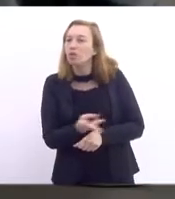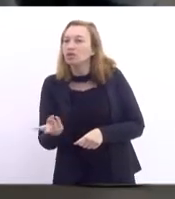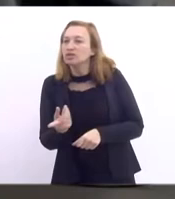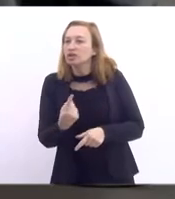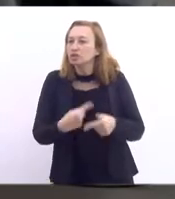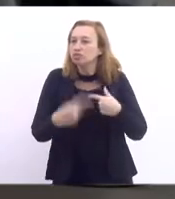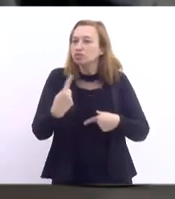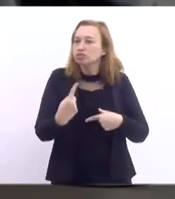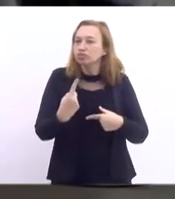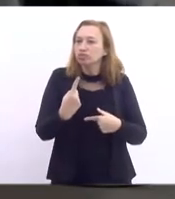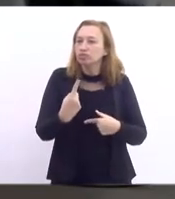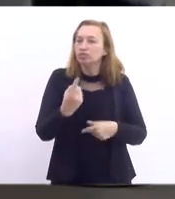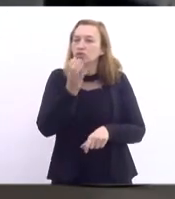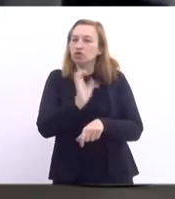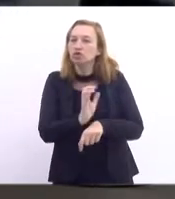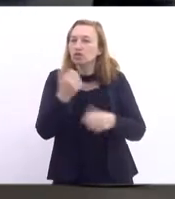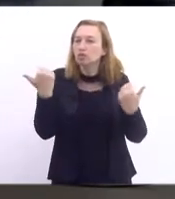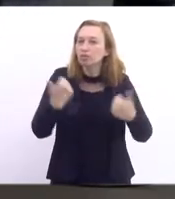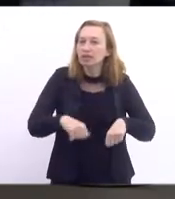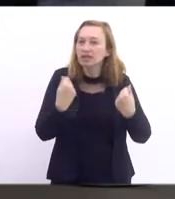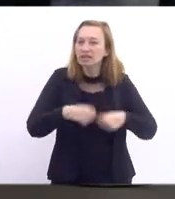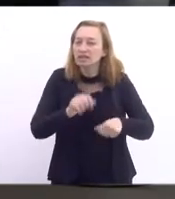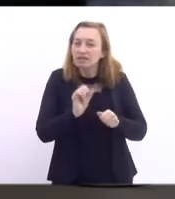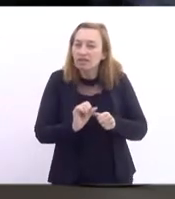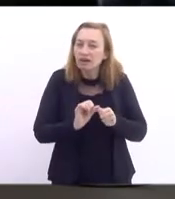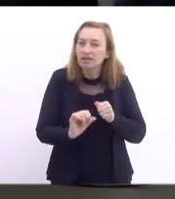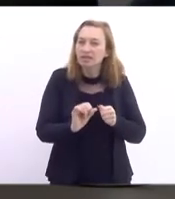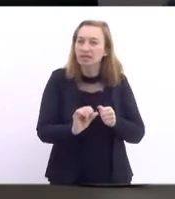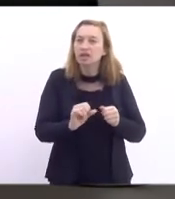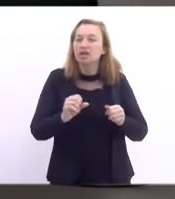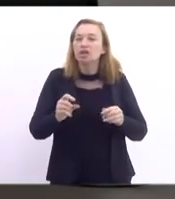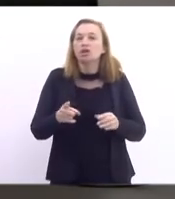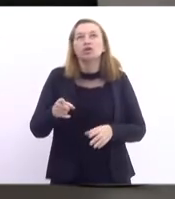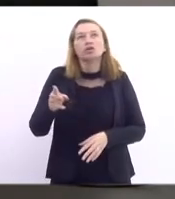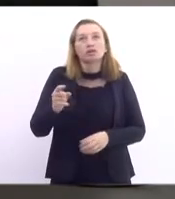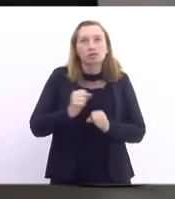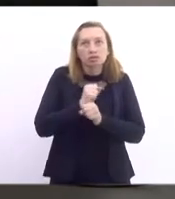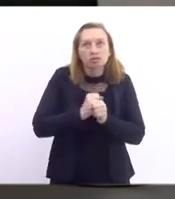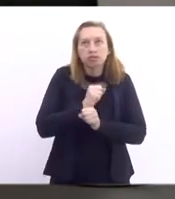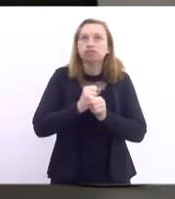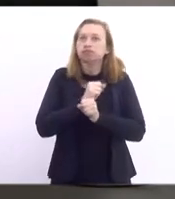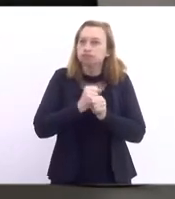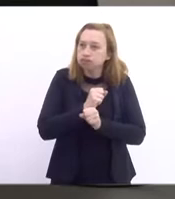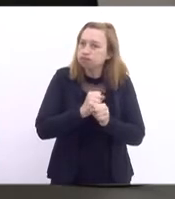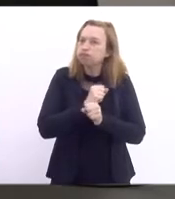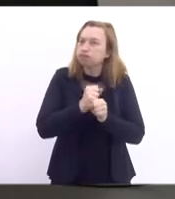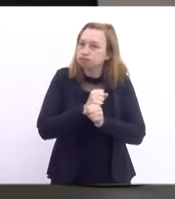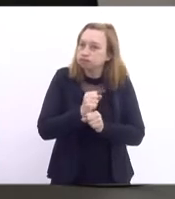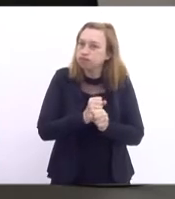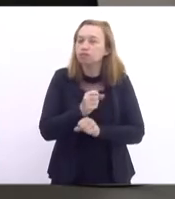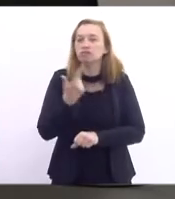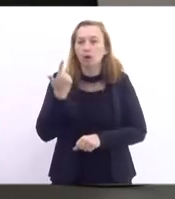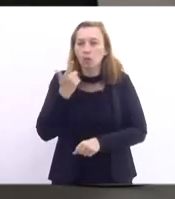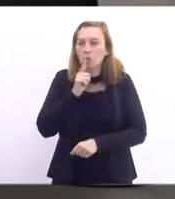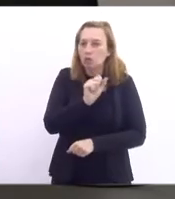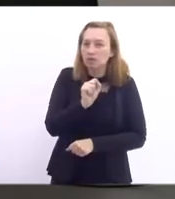que o Estado tem que ir fazer todo ano para conseguir